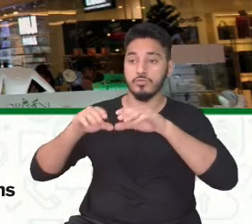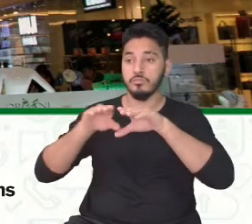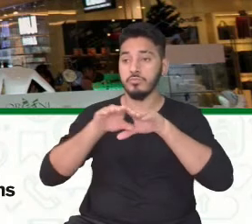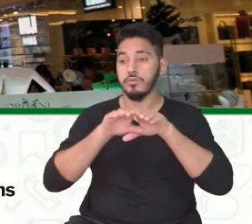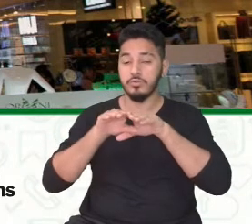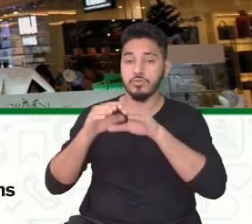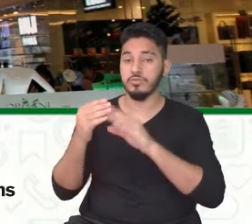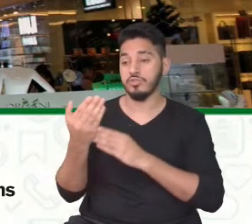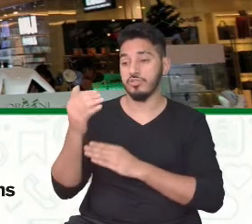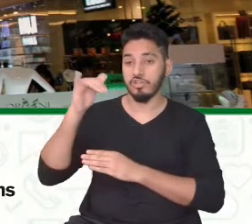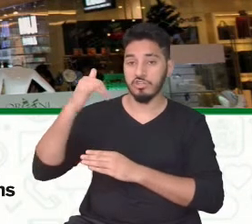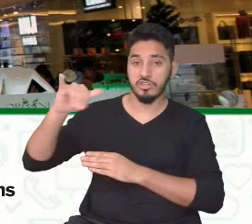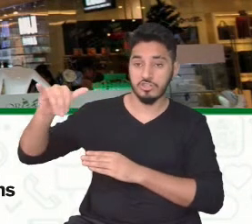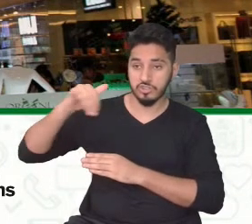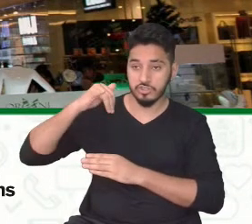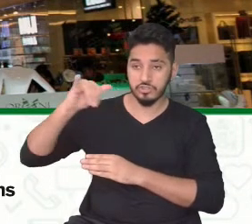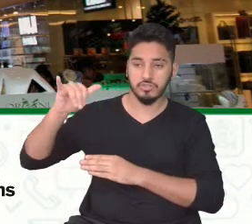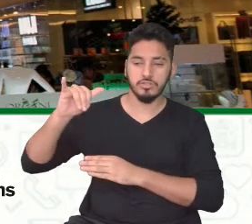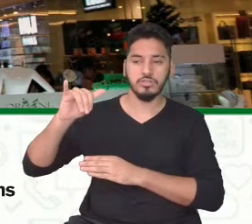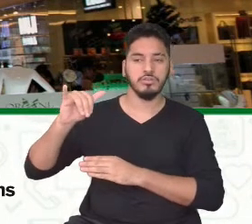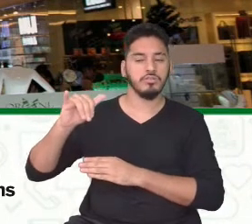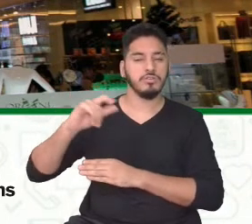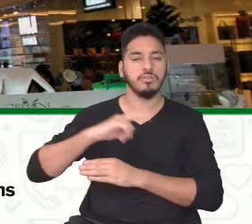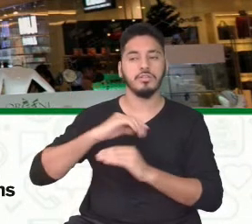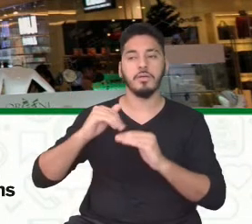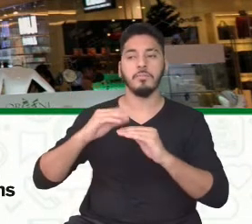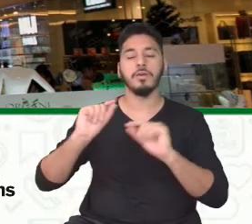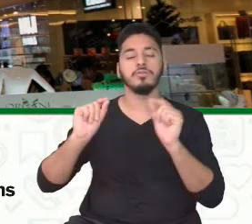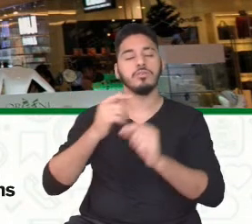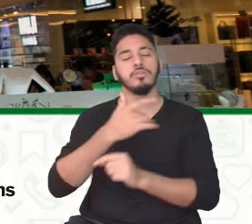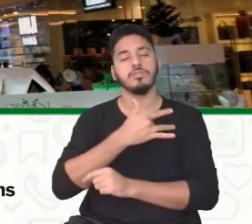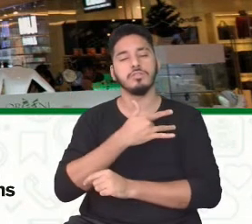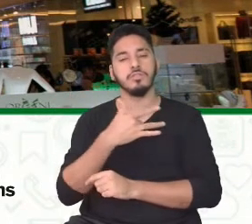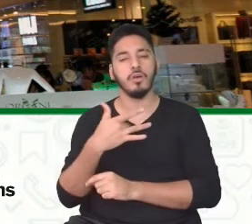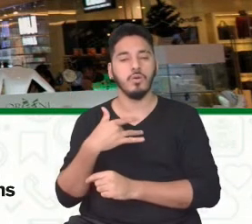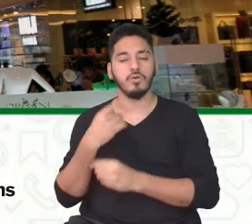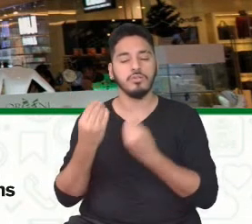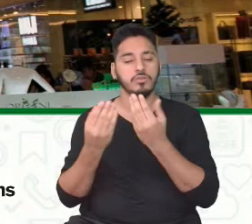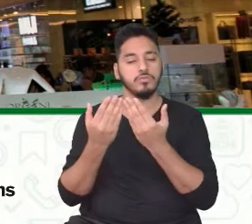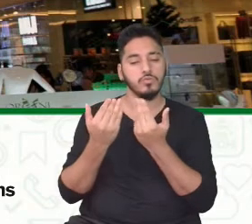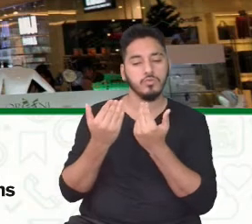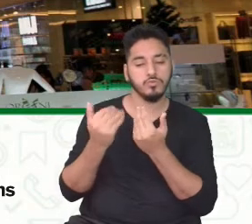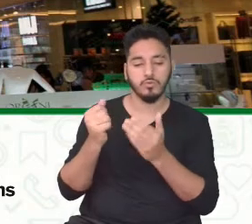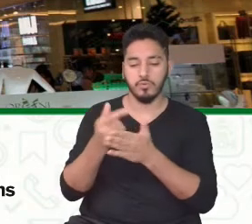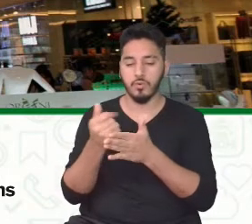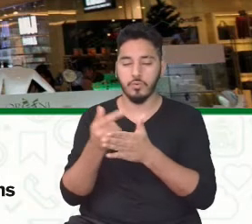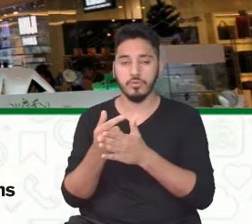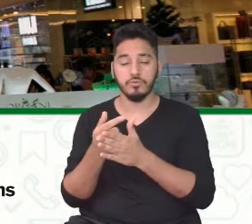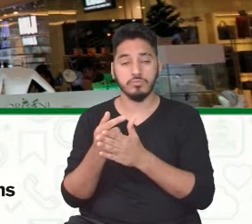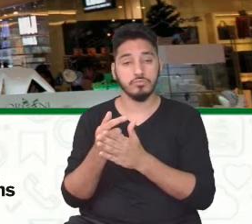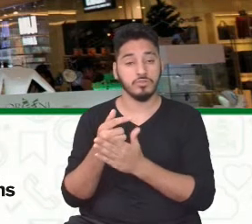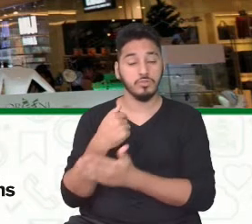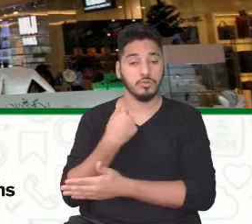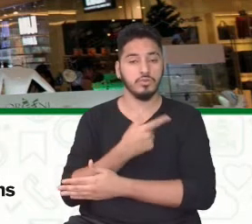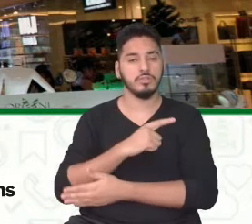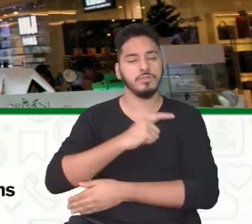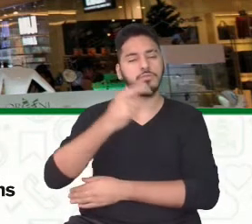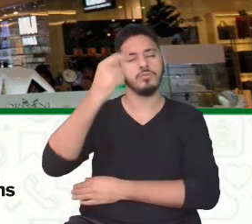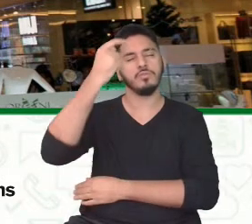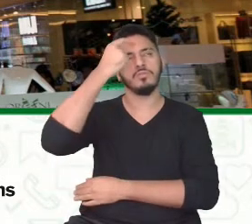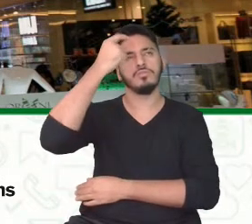de consumo de energia fomentar padrões saudáveis de consumo Justamente a gente criar em nós uma